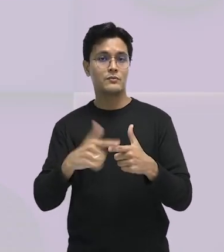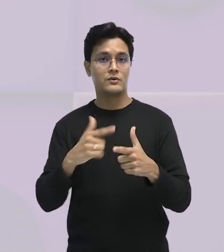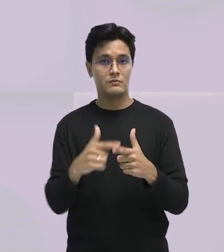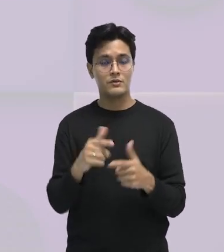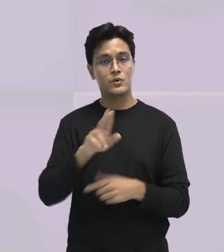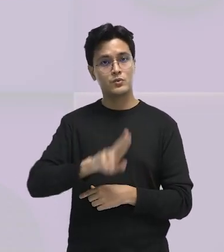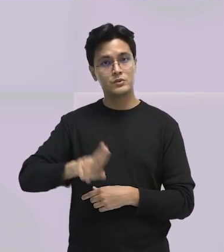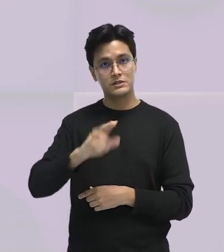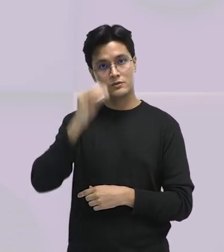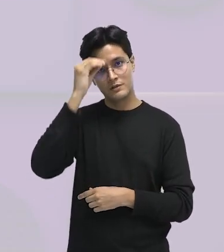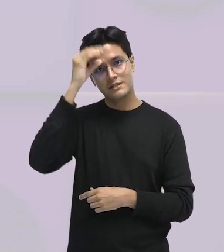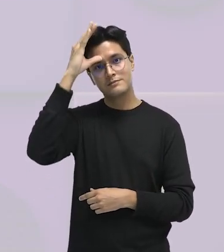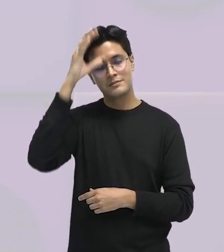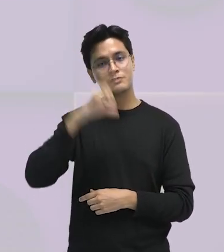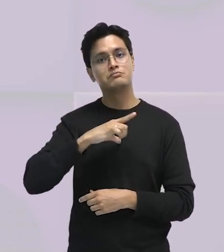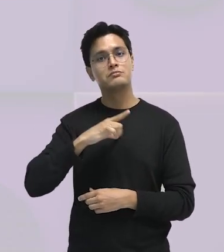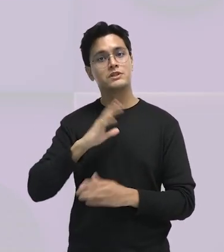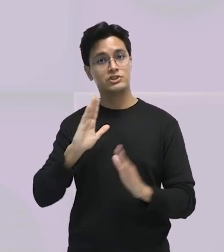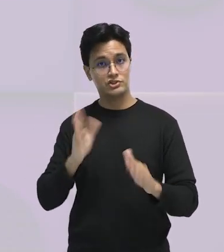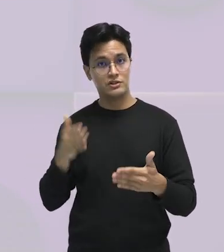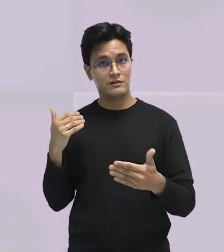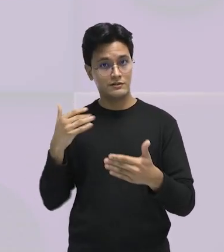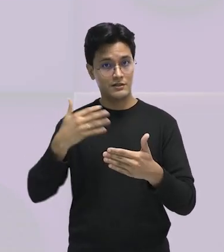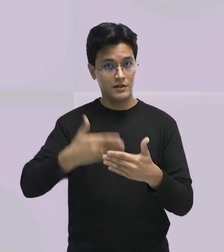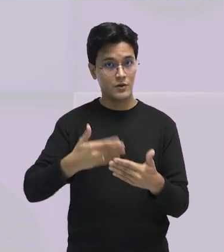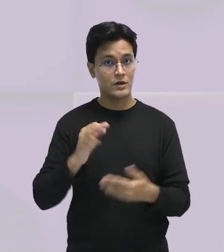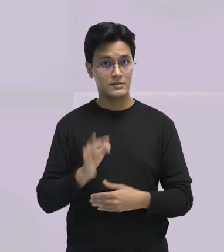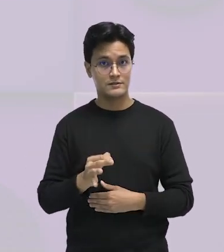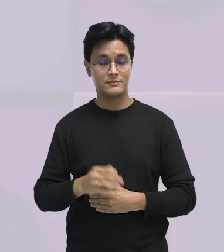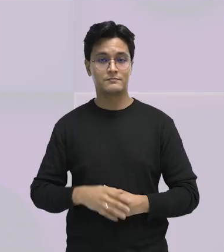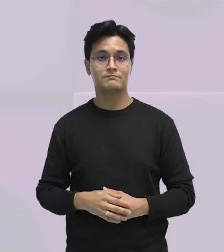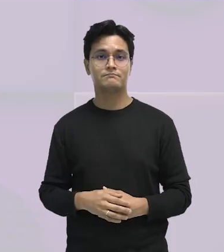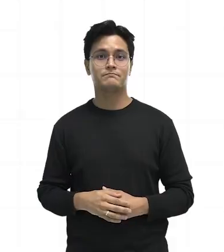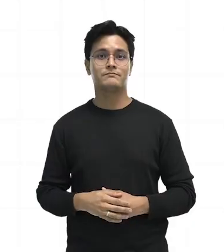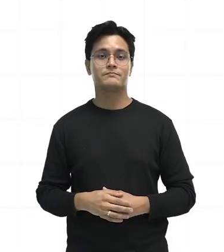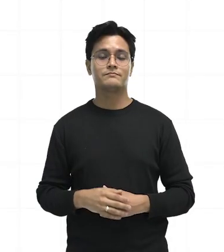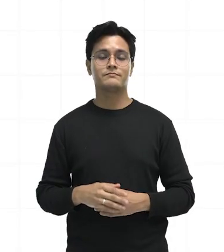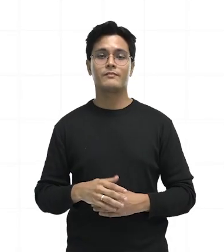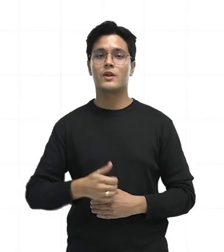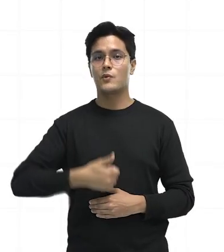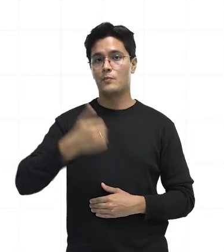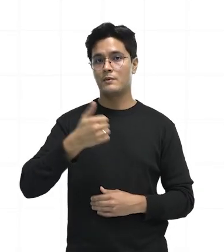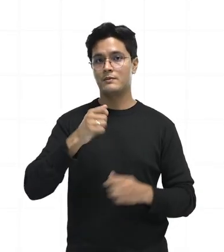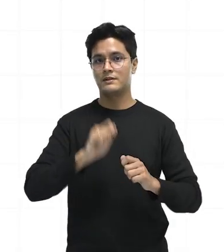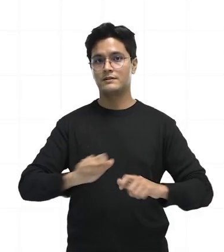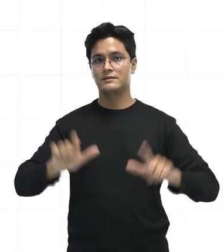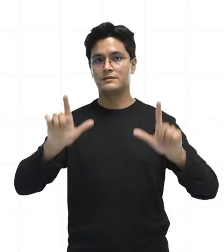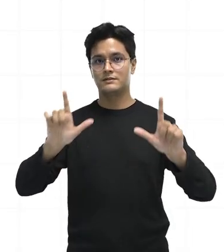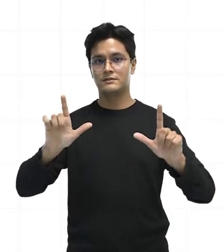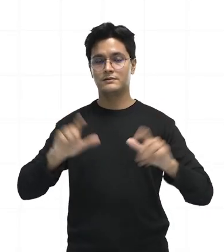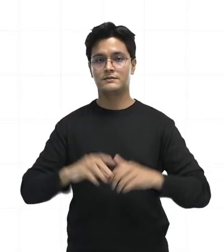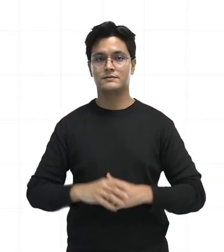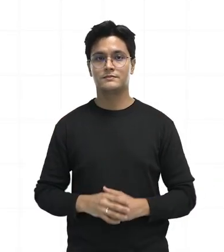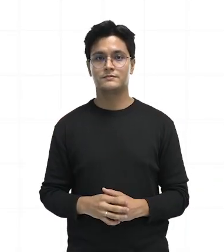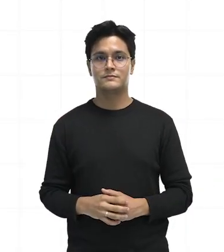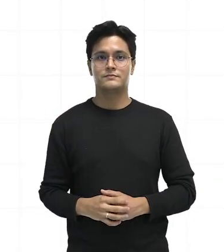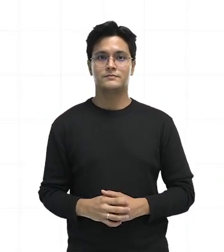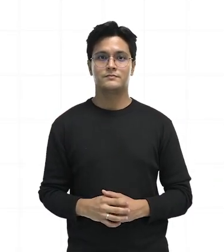os conhecimentos que nós já temos até o momento. Tá bom? Vamos lá então? Vamos para a nossa primeira cartela. Aí está.